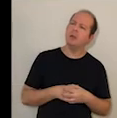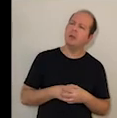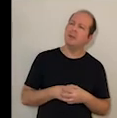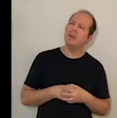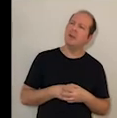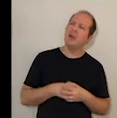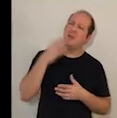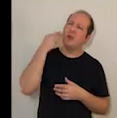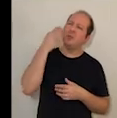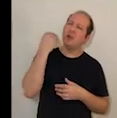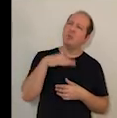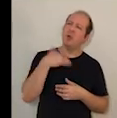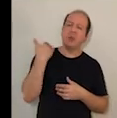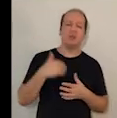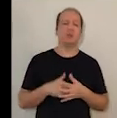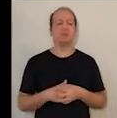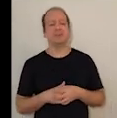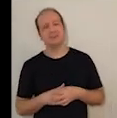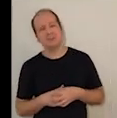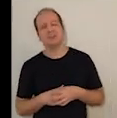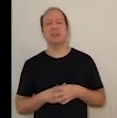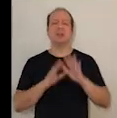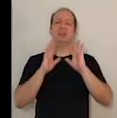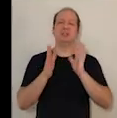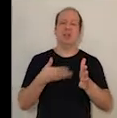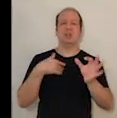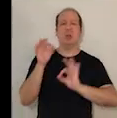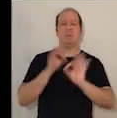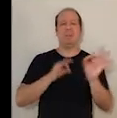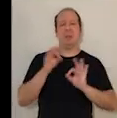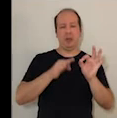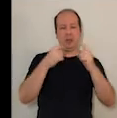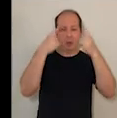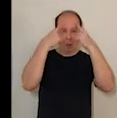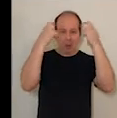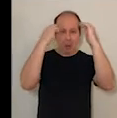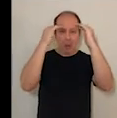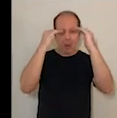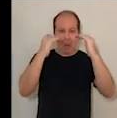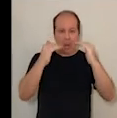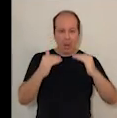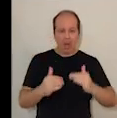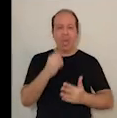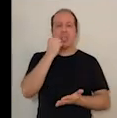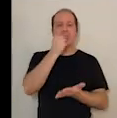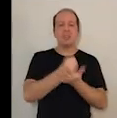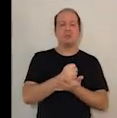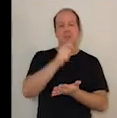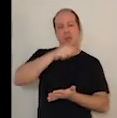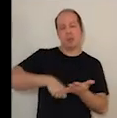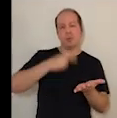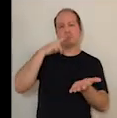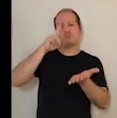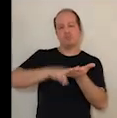Mosca, Volpone morreu. Mas como vê, ilustríssimo senhor, já estou preparando o inventário. E o